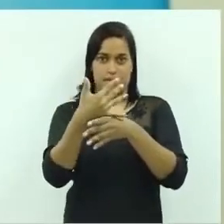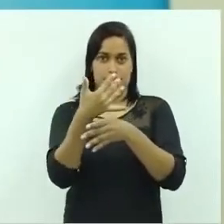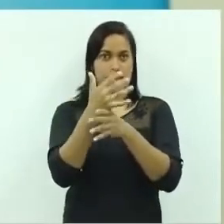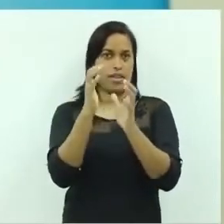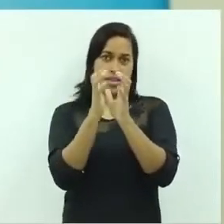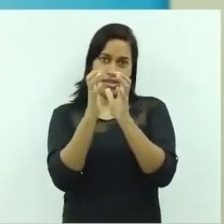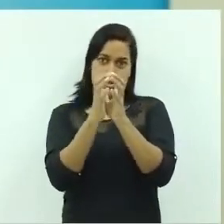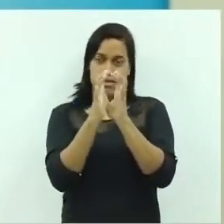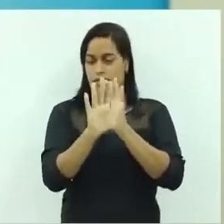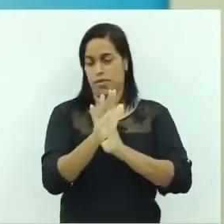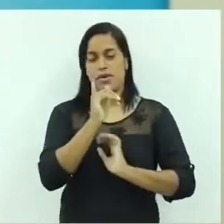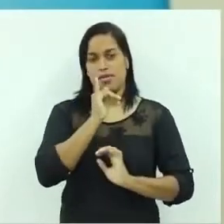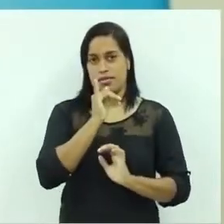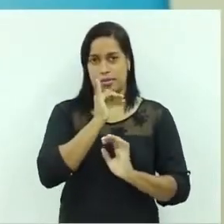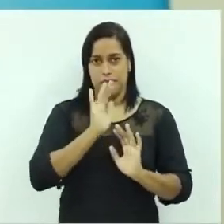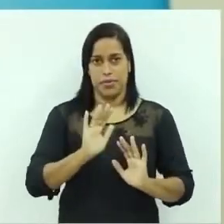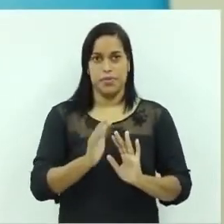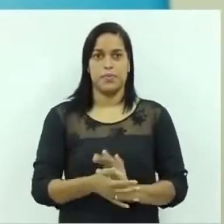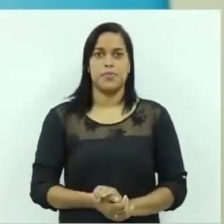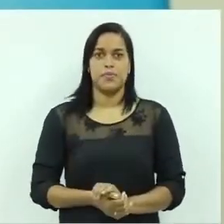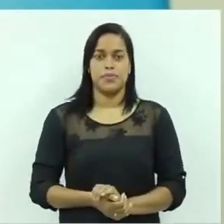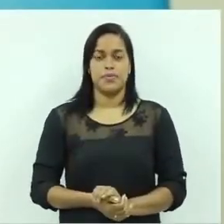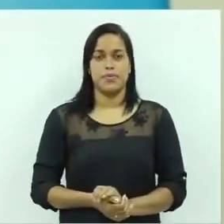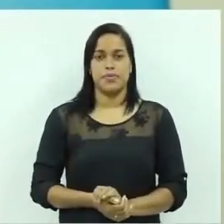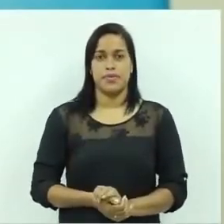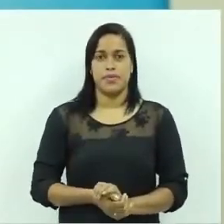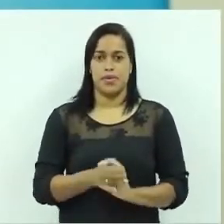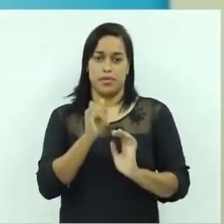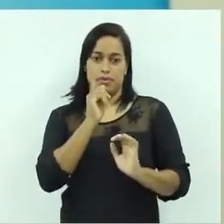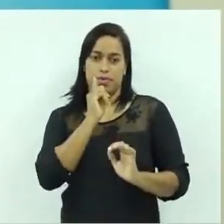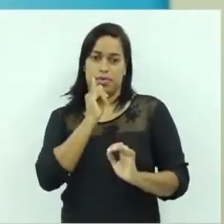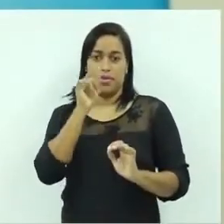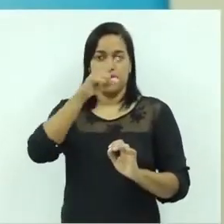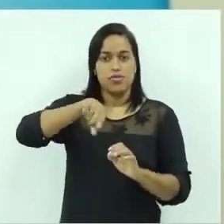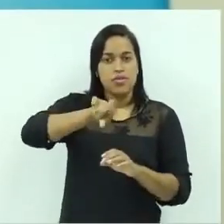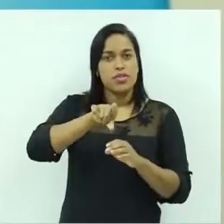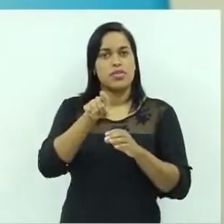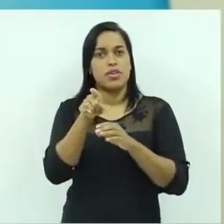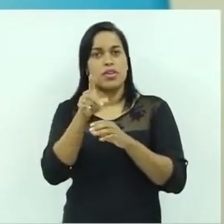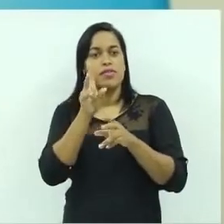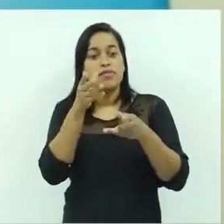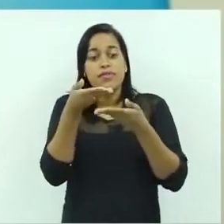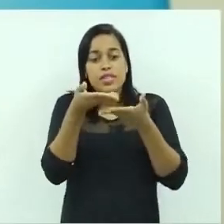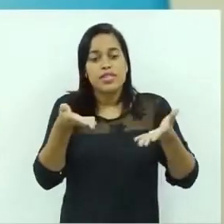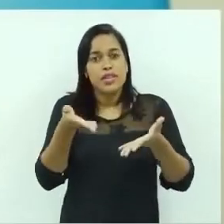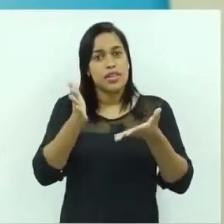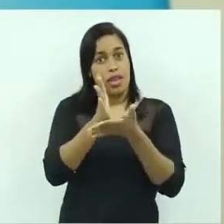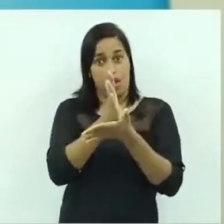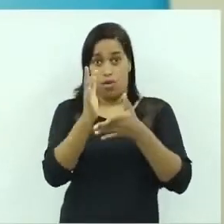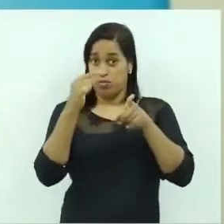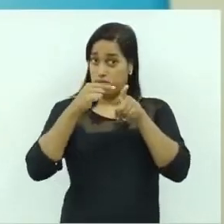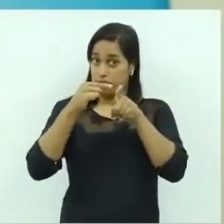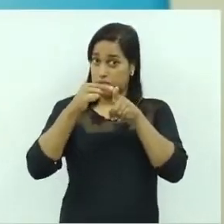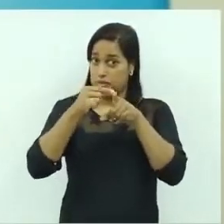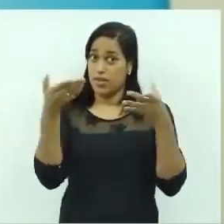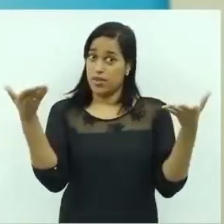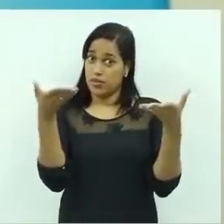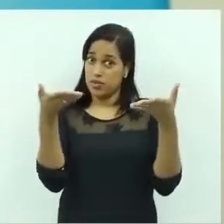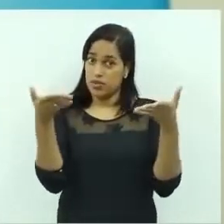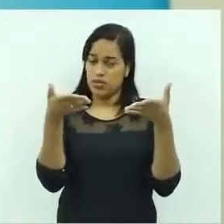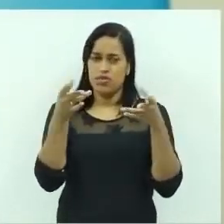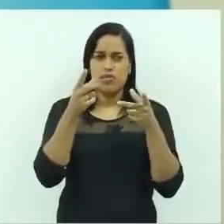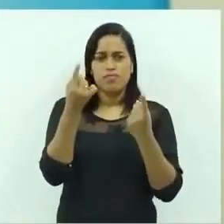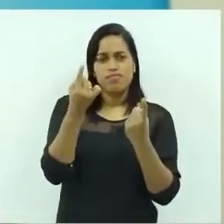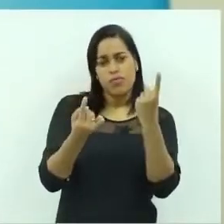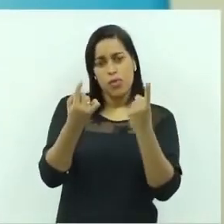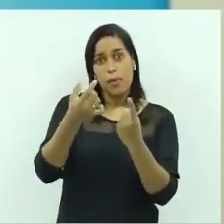cidade dessa, mas vou usar a cidade do Recife. Se a gente percorre alguns bairros hoje e compara com 10 anos